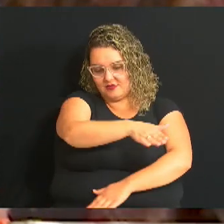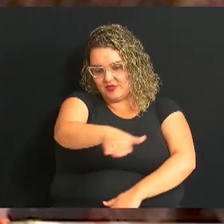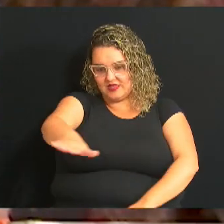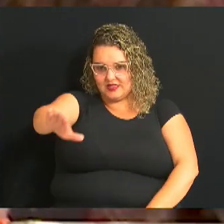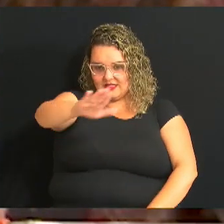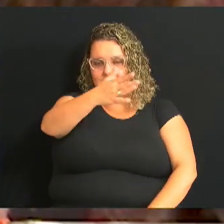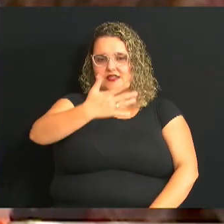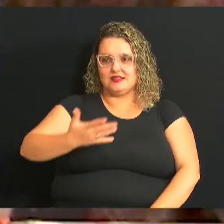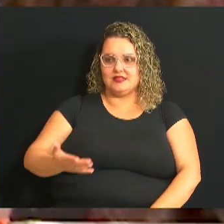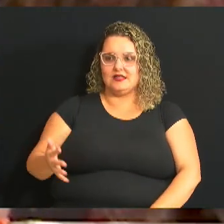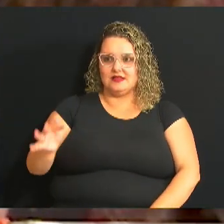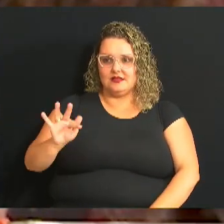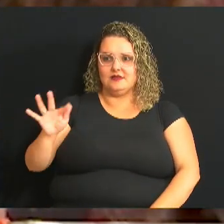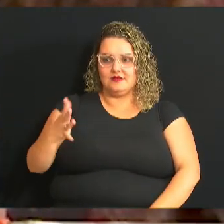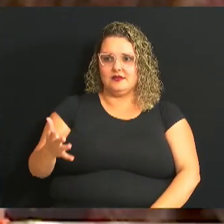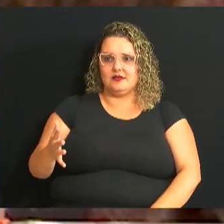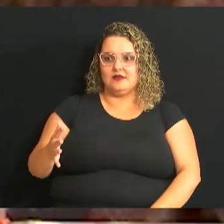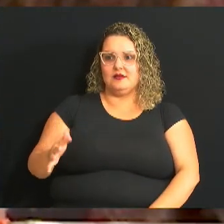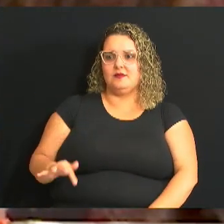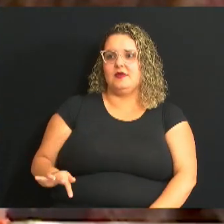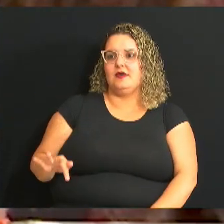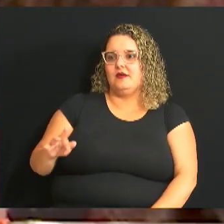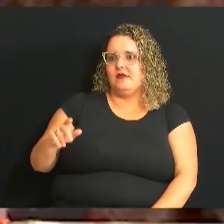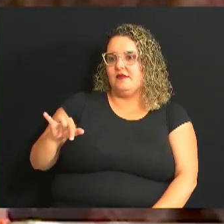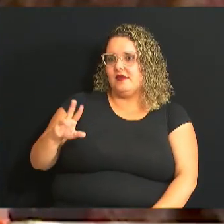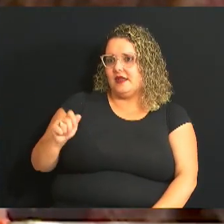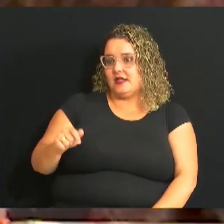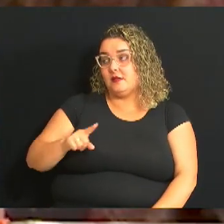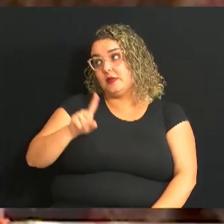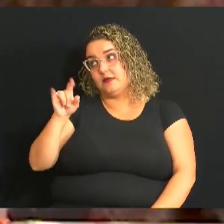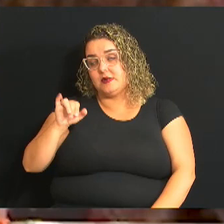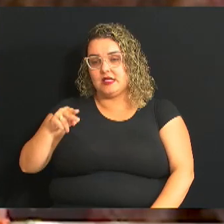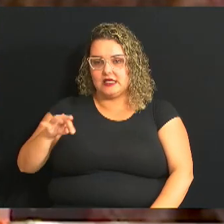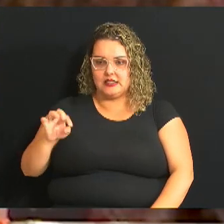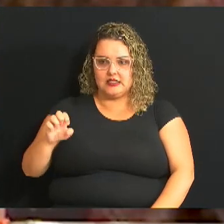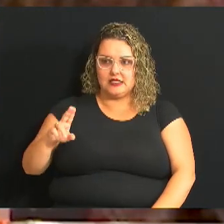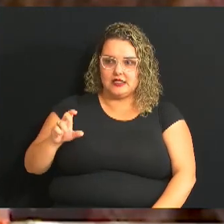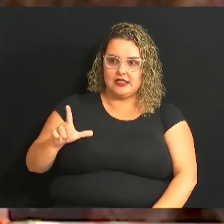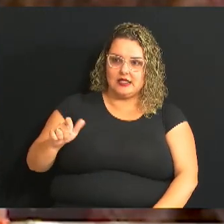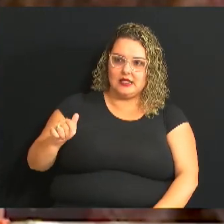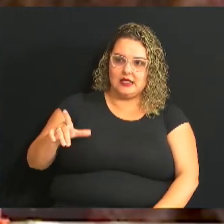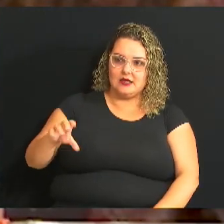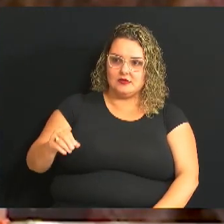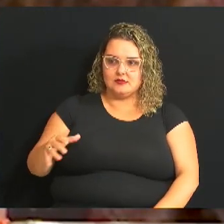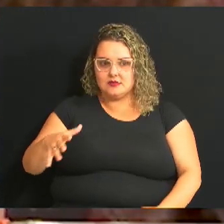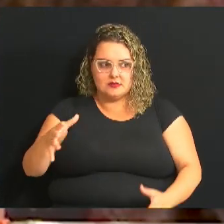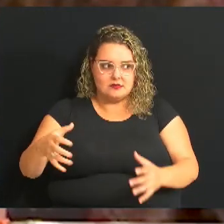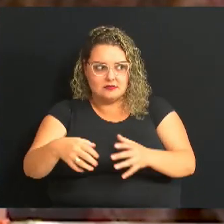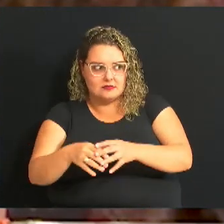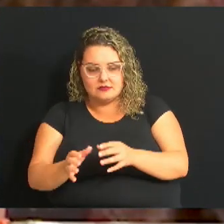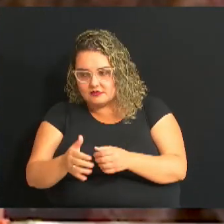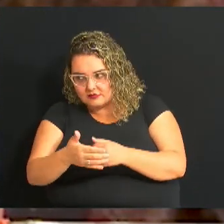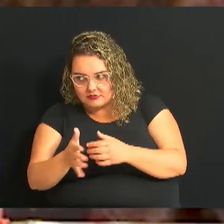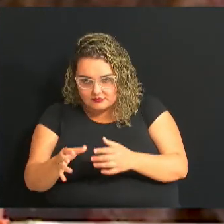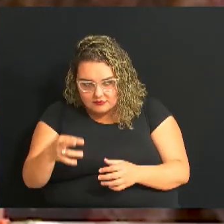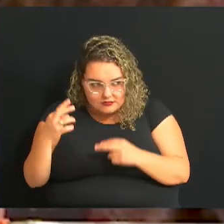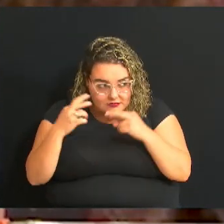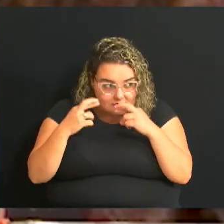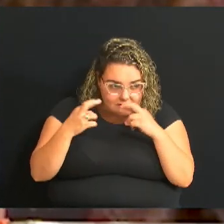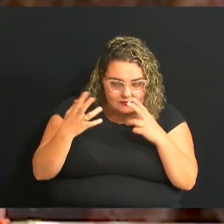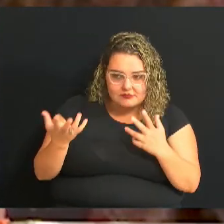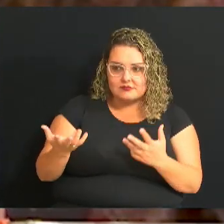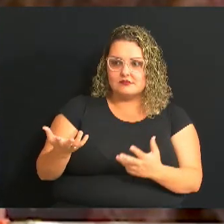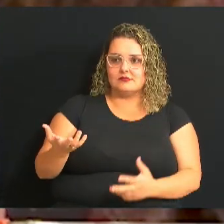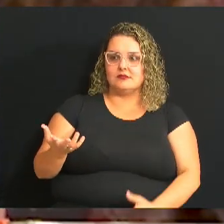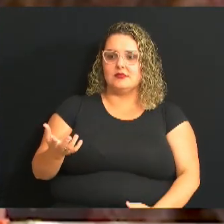amigo meu da FEA que mandava os alunos para Interlagos, e ele me colocou no meio da turma, assim, meio escondido, né? Meio espião, né? E eu